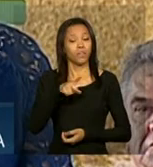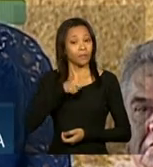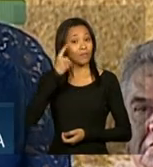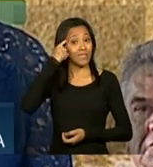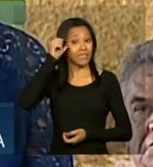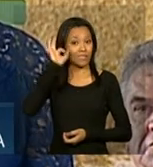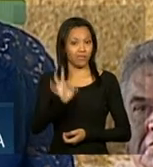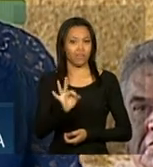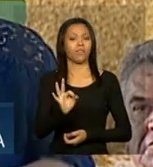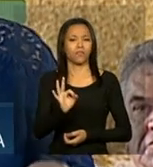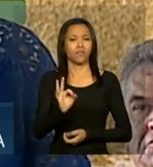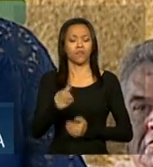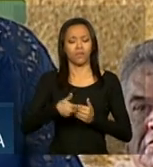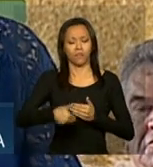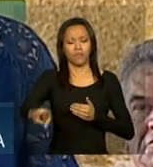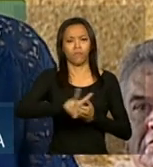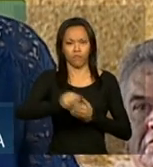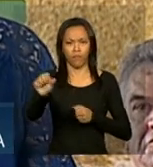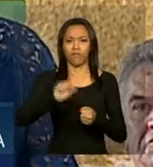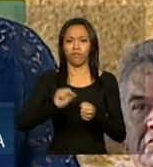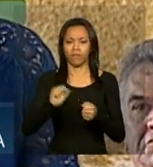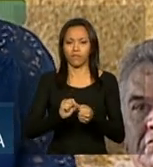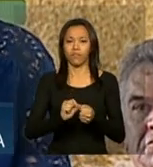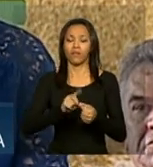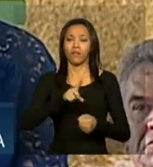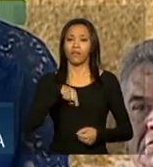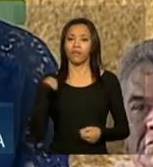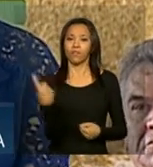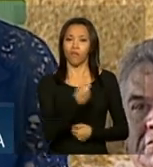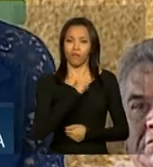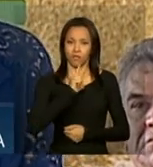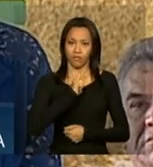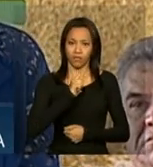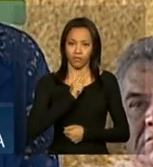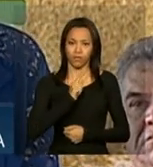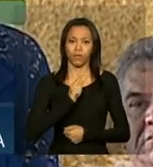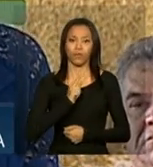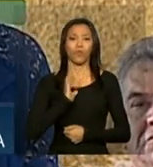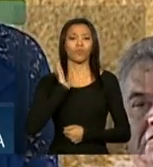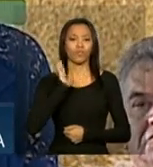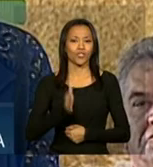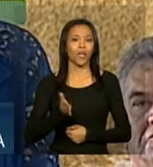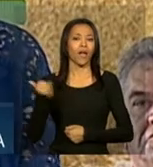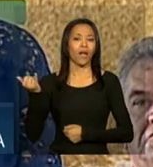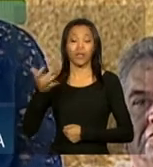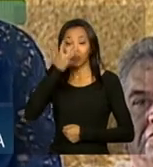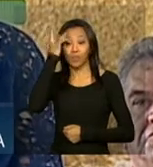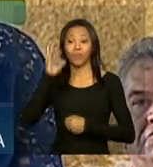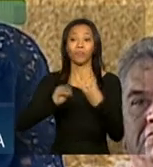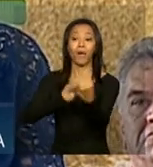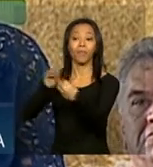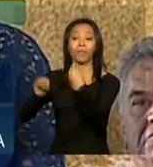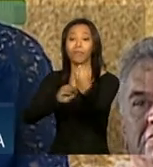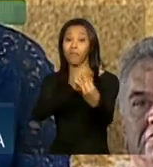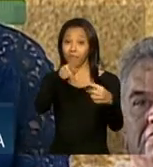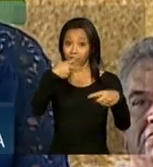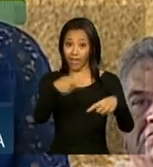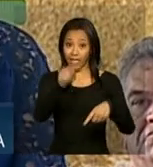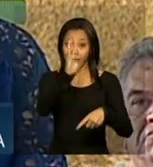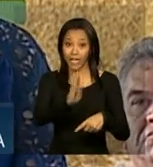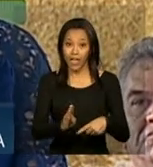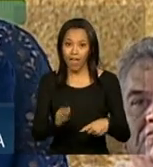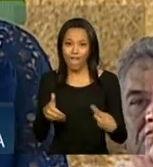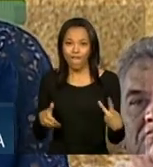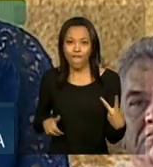certeza que nós faremos, aqui nós temos, como dizem popularmente no nosso país, a fome